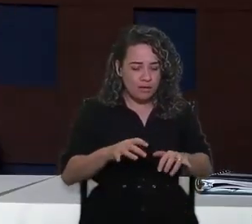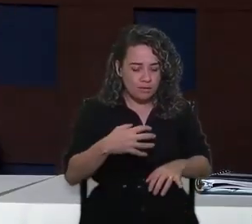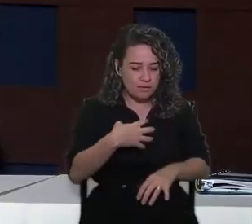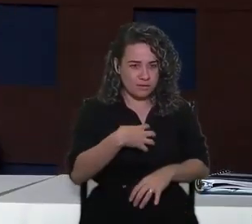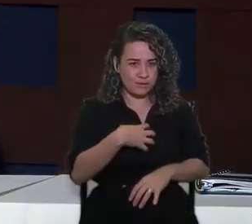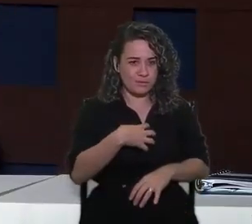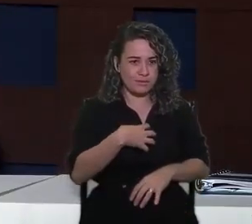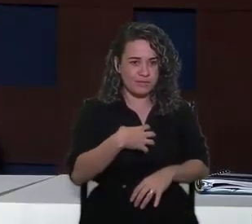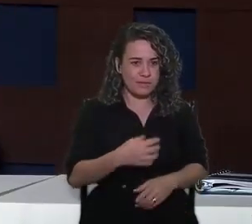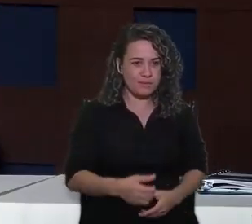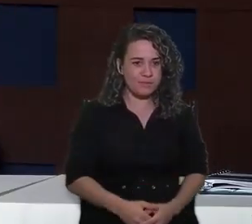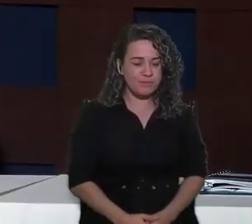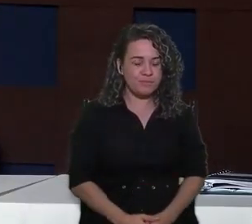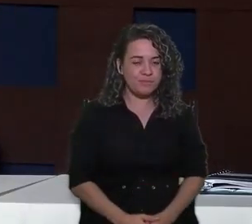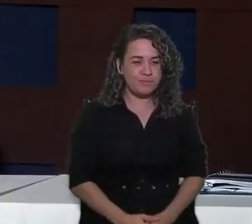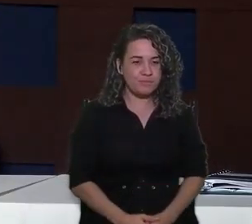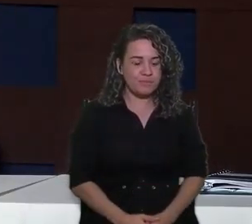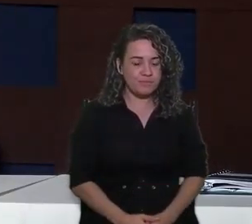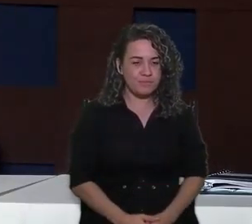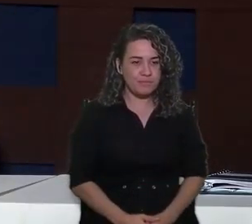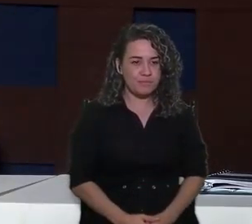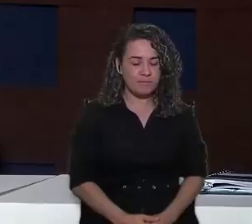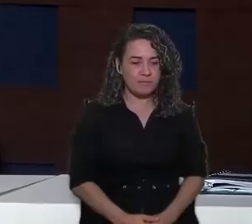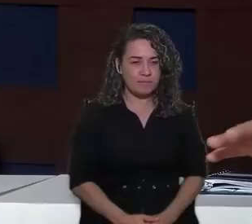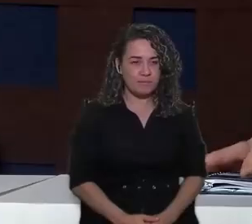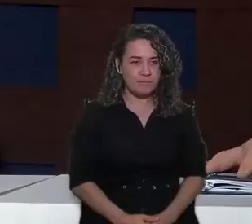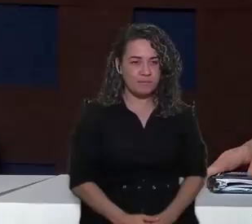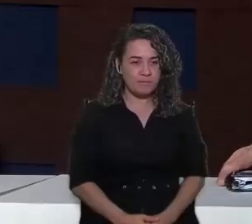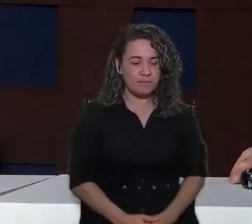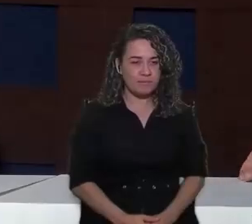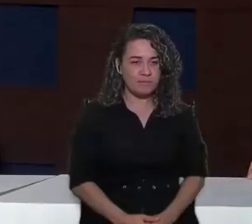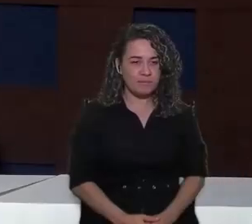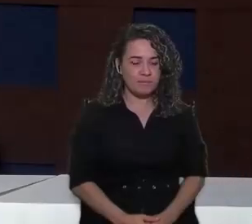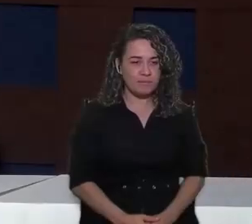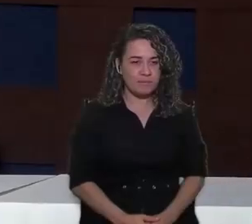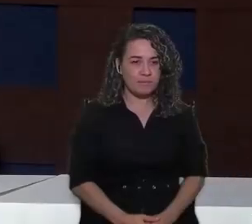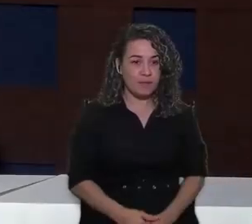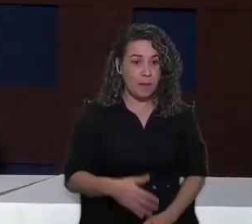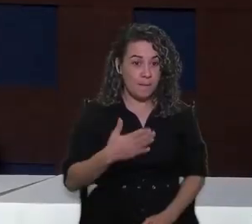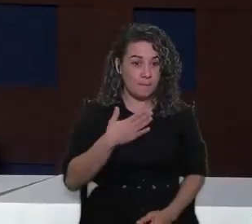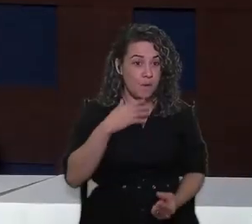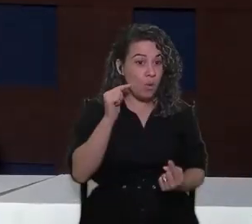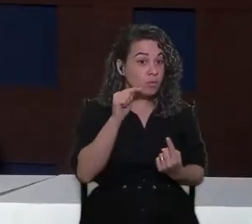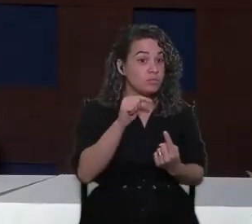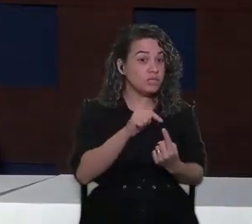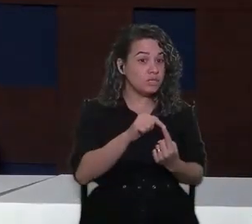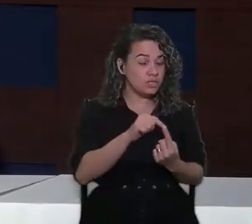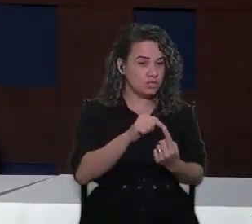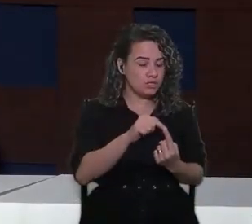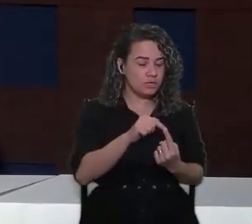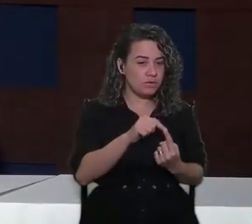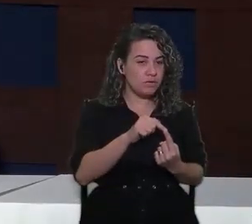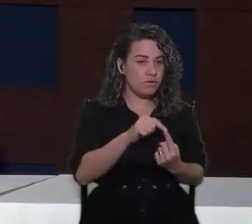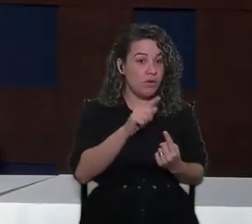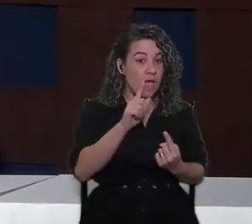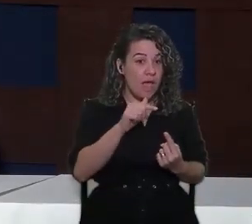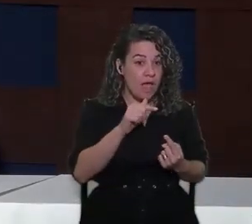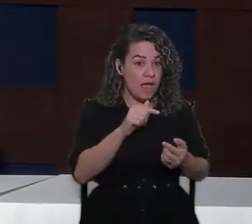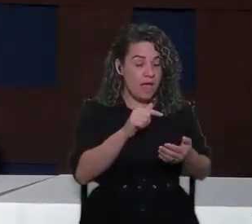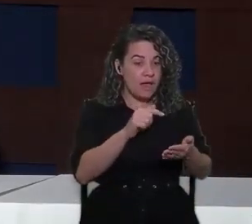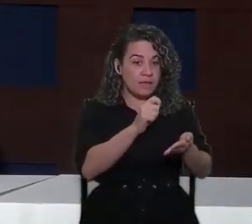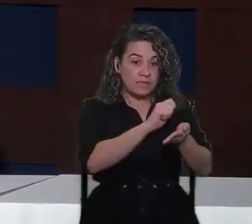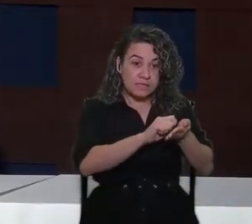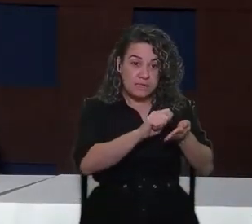famosos, e a minha intenção no livro era escrever um livro de lembranças